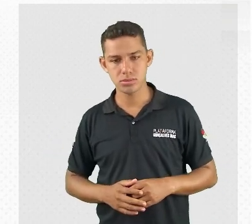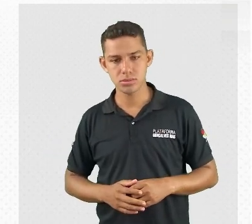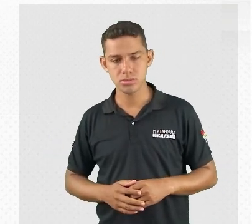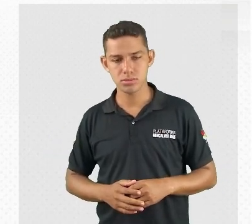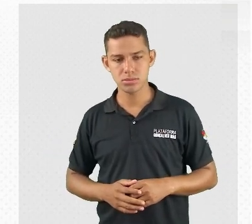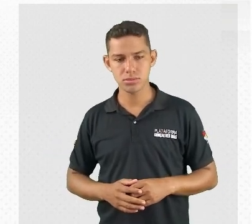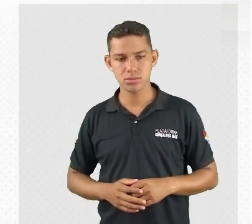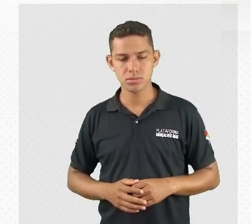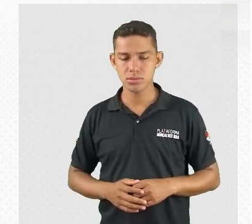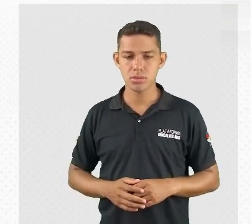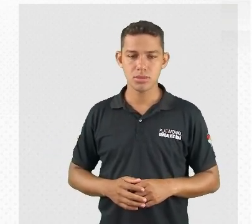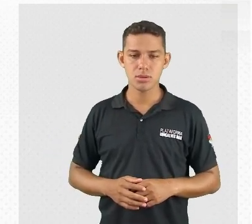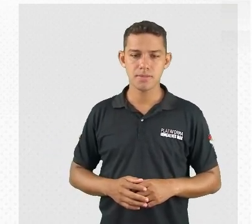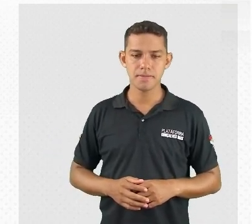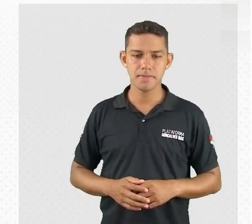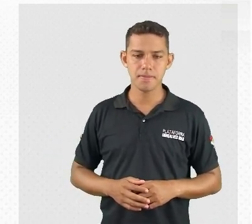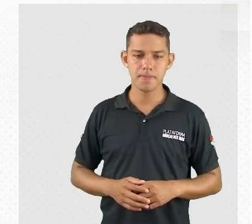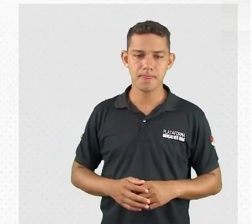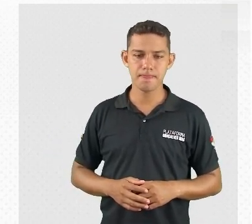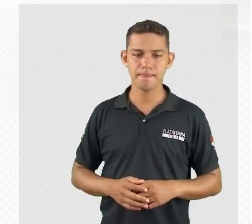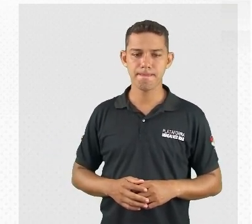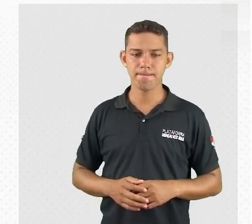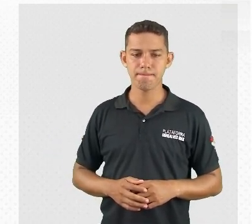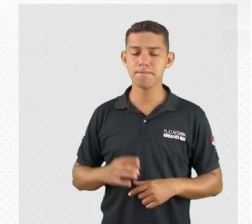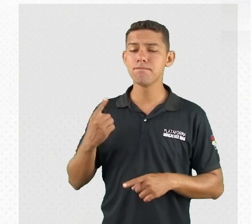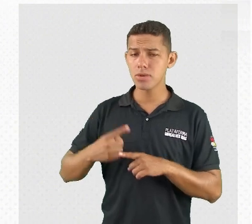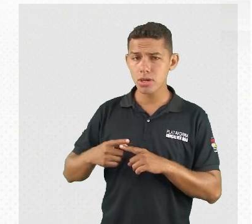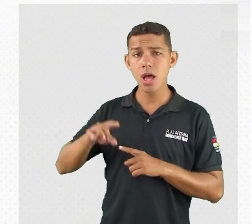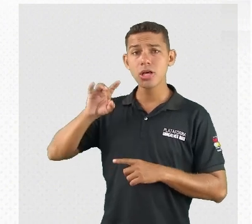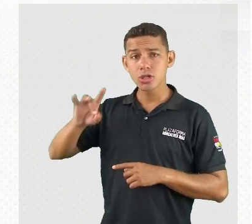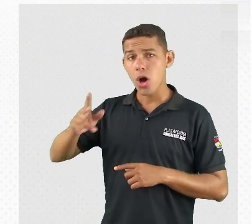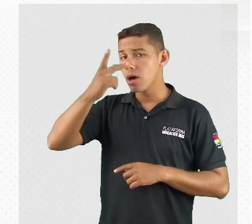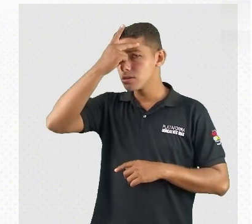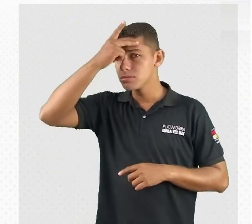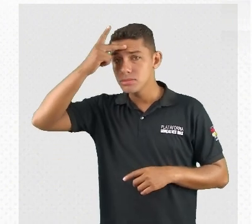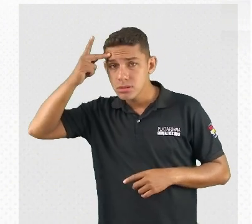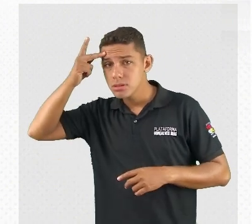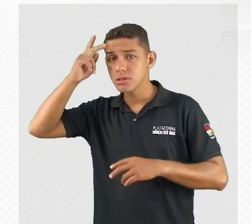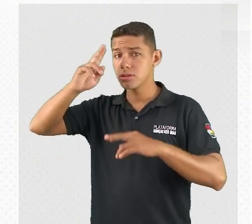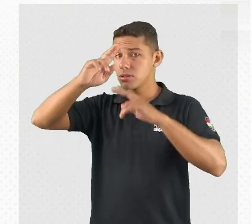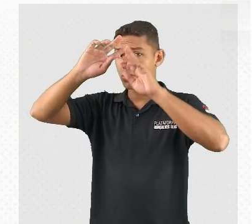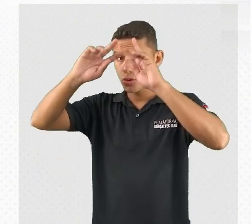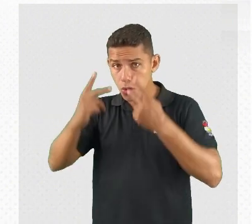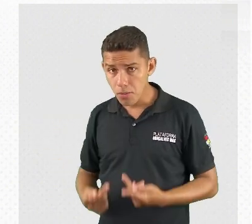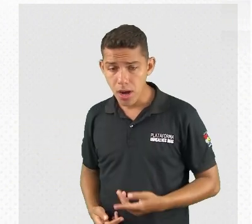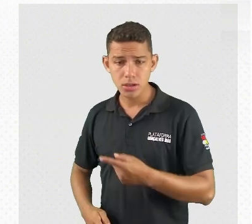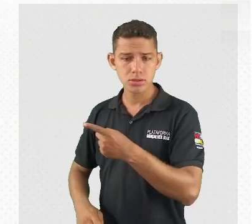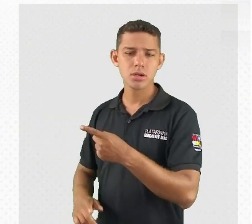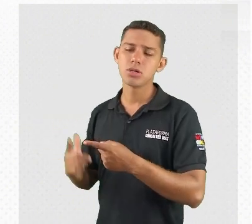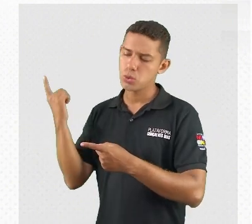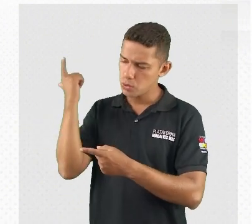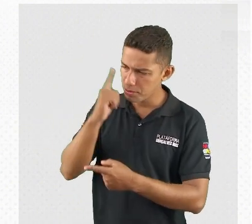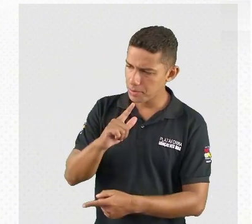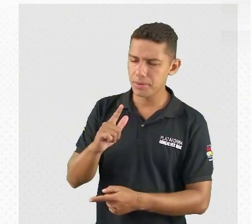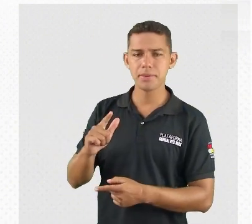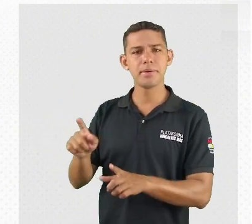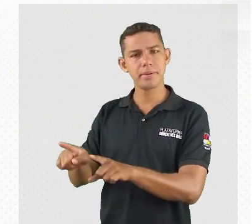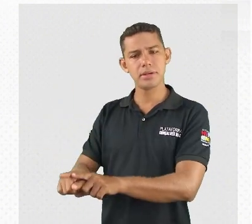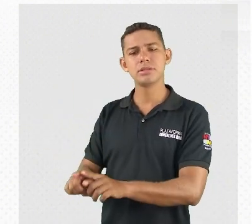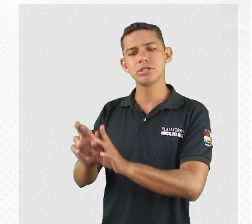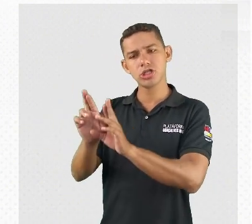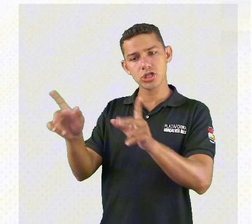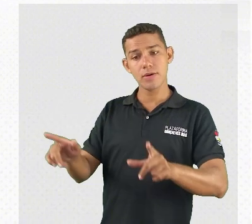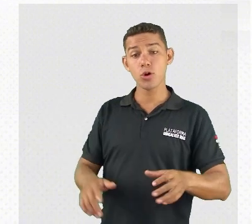resposta para isso. Porque apenas os homens, apenas os seres humanos, são capazes de distinguir